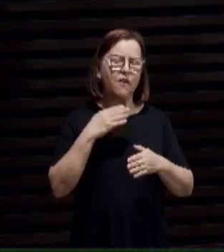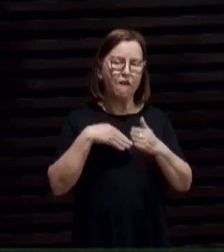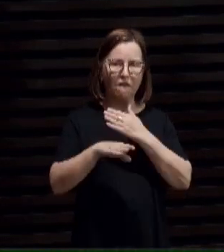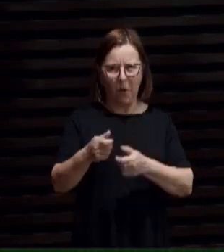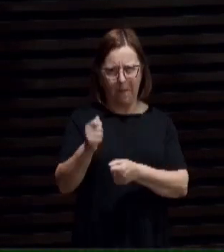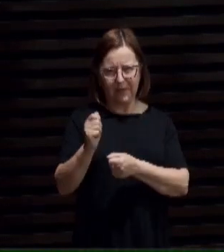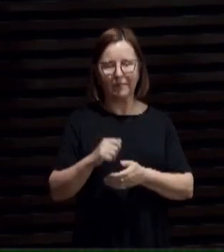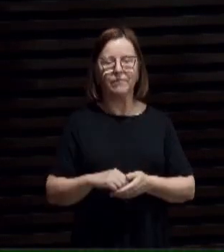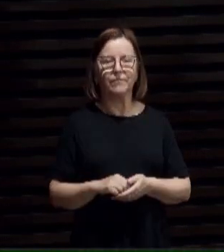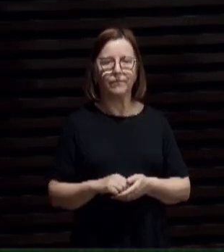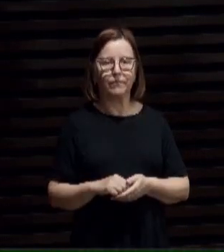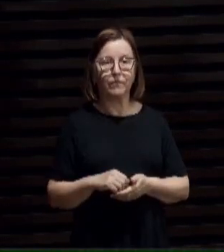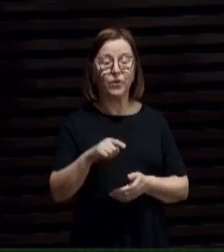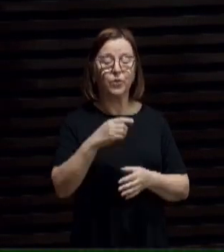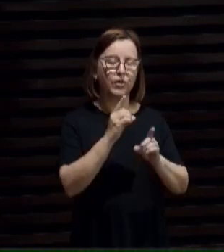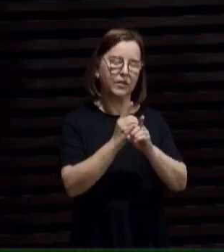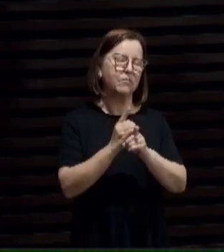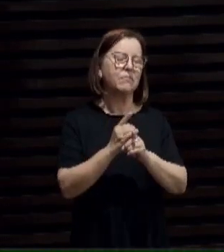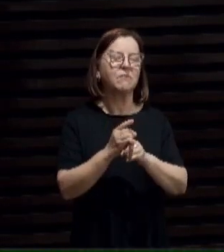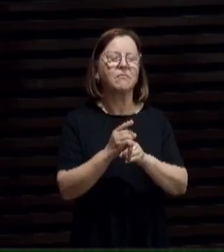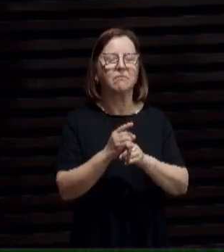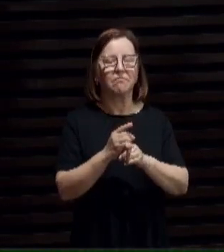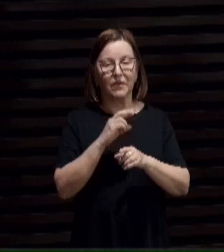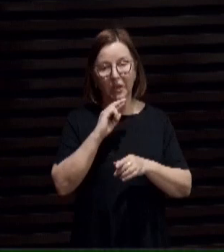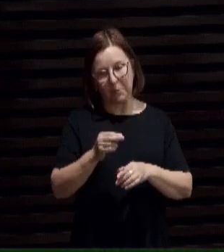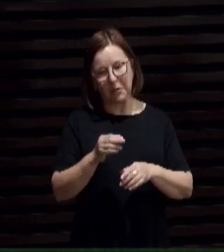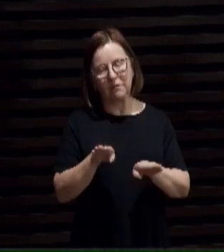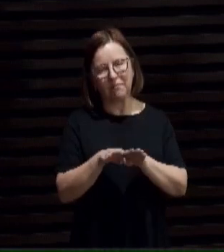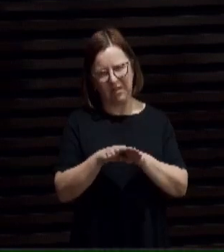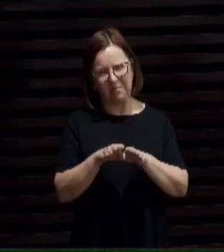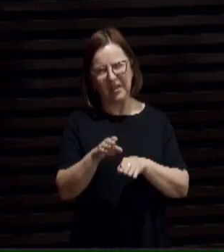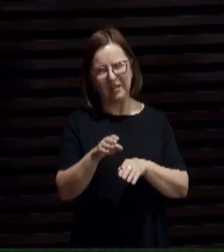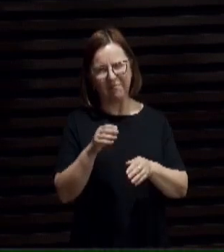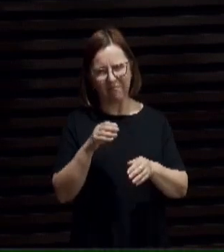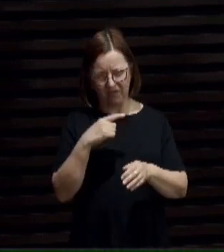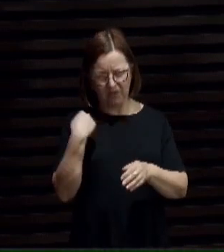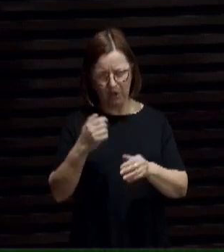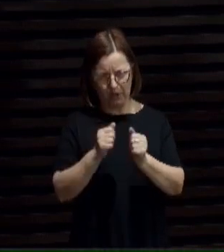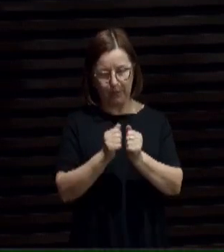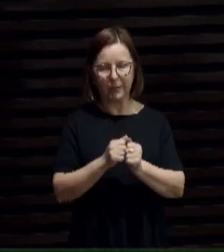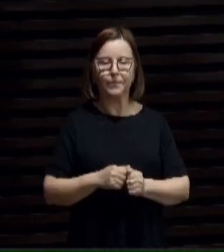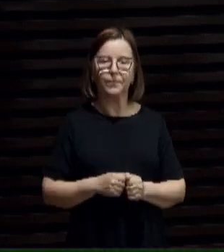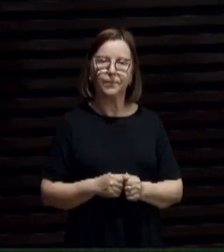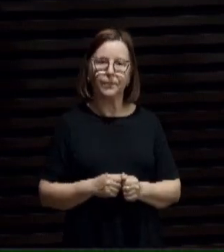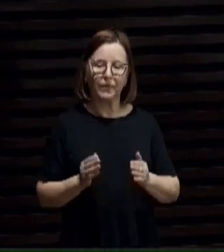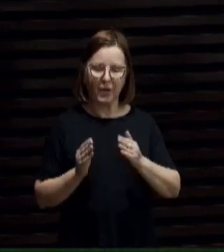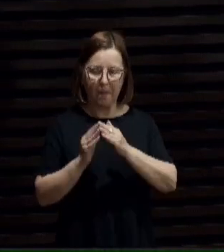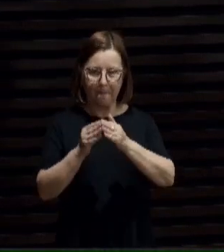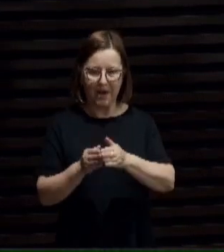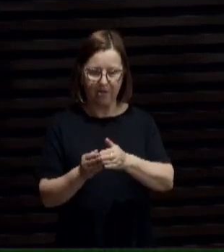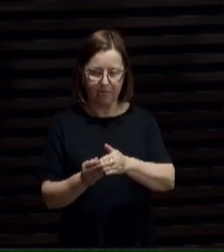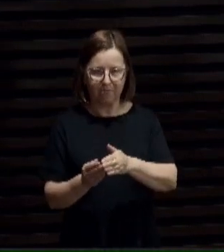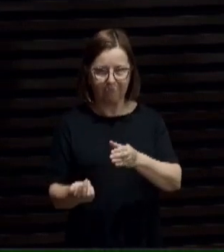outros: também nós vamos contigo. Saíram e entraram num barco, e naquela